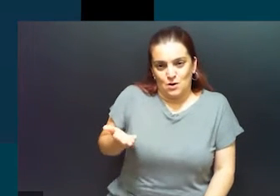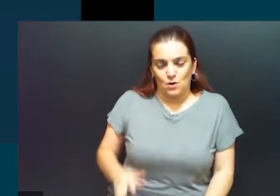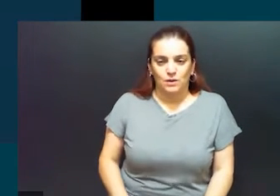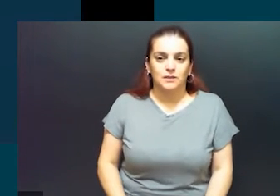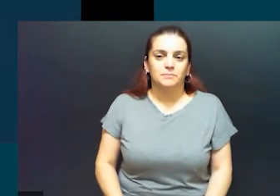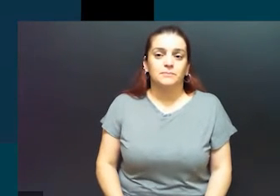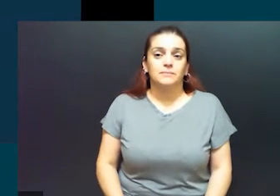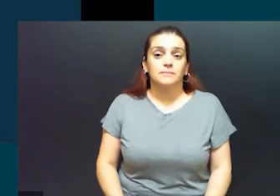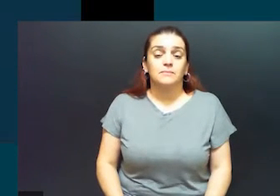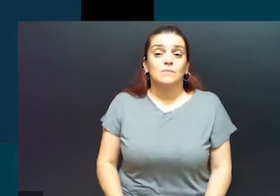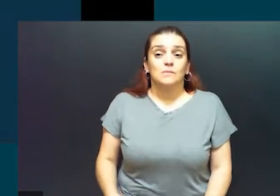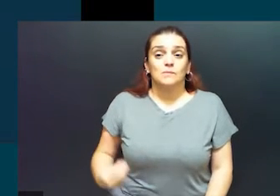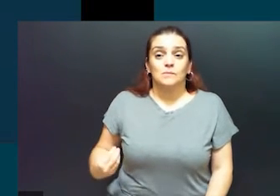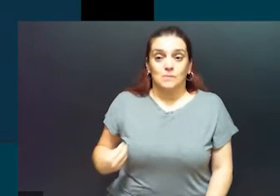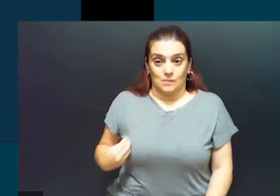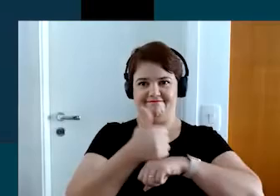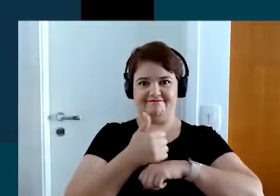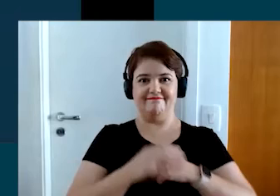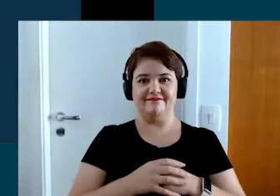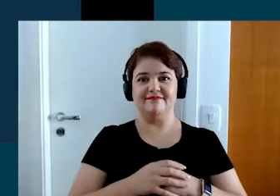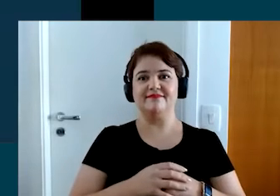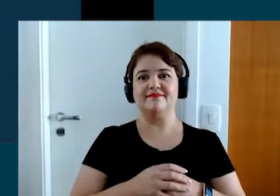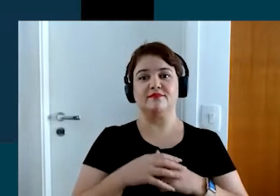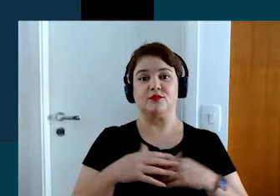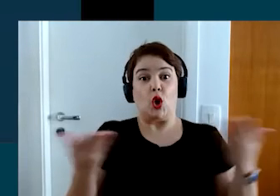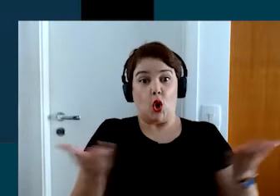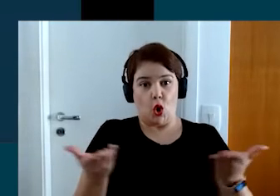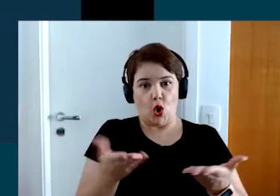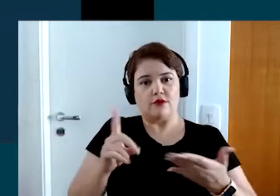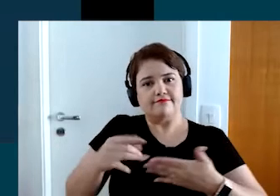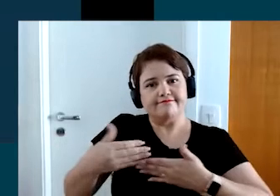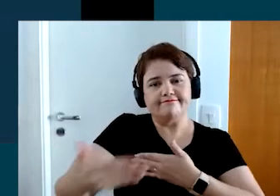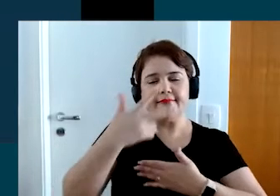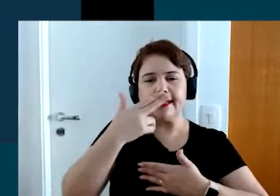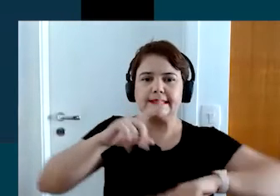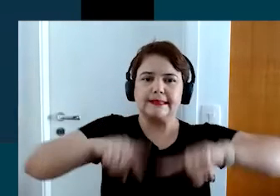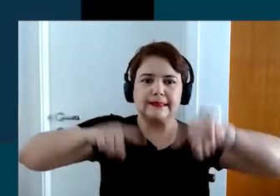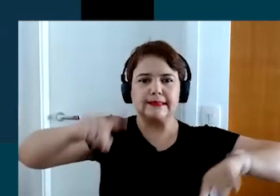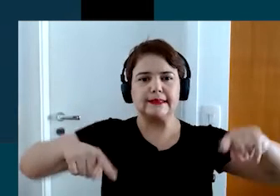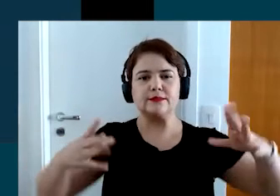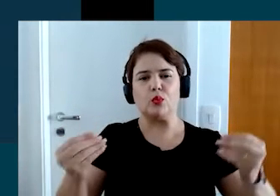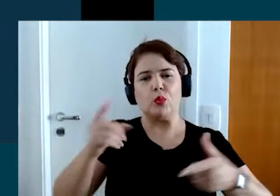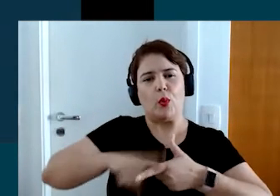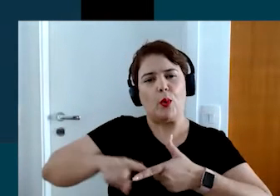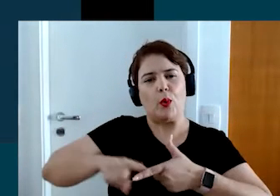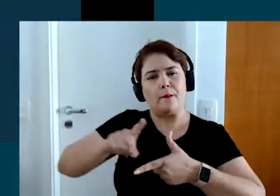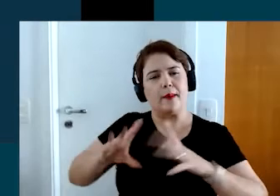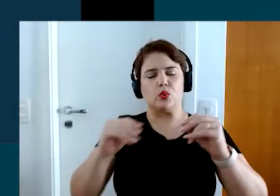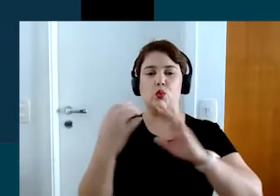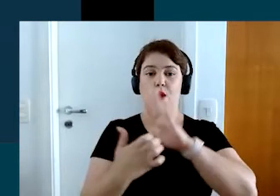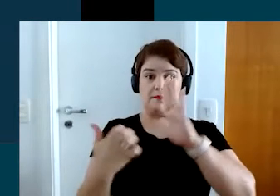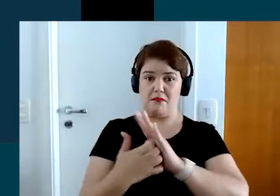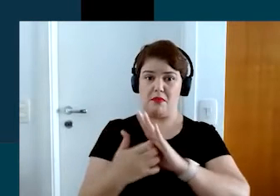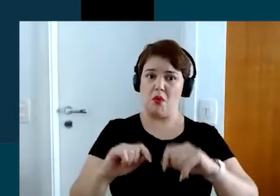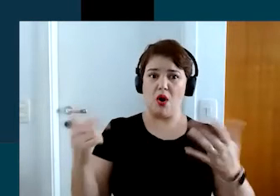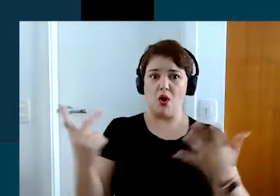Nos dias atuais, o mercado é muito volátil. Uma crise numa grande empresa pode afetar um país do